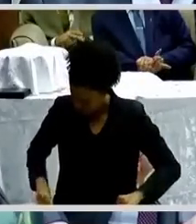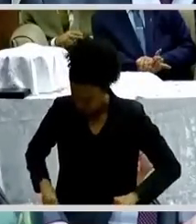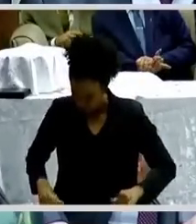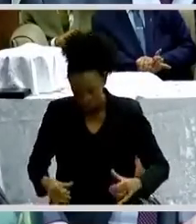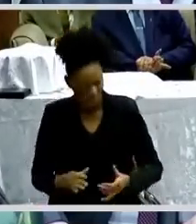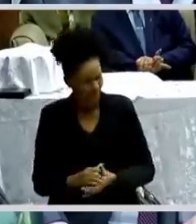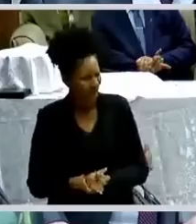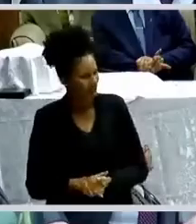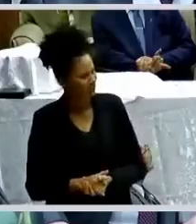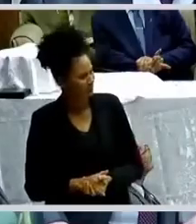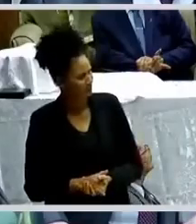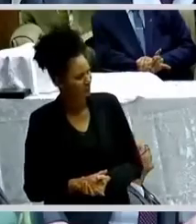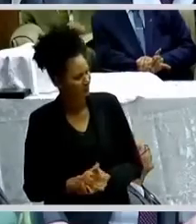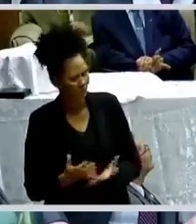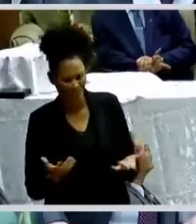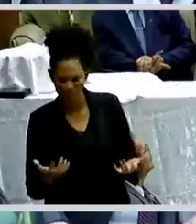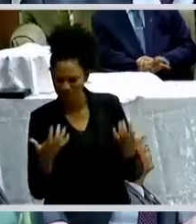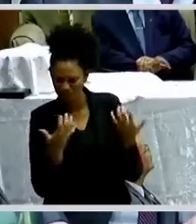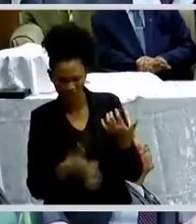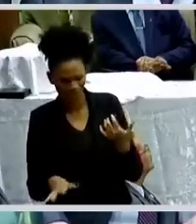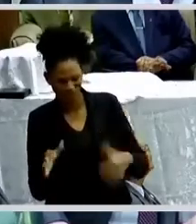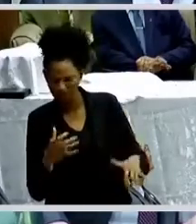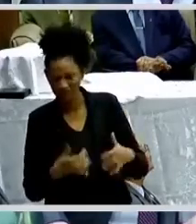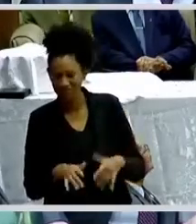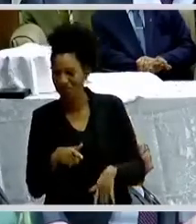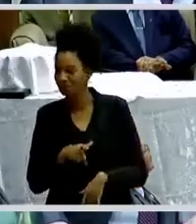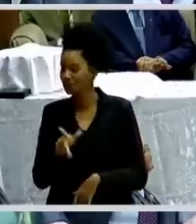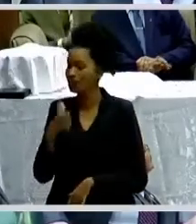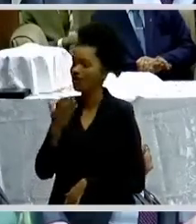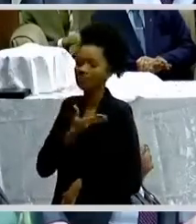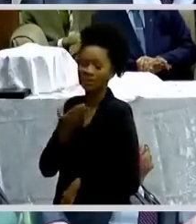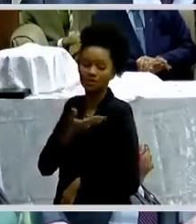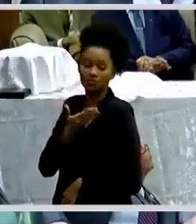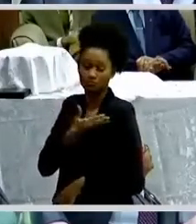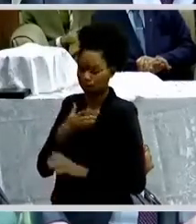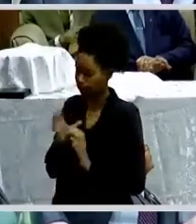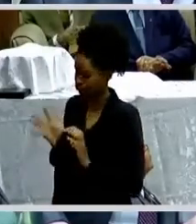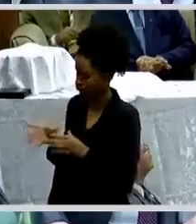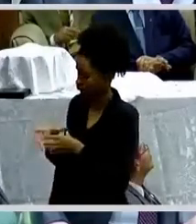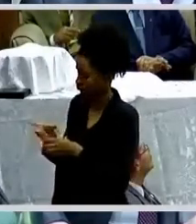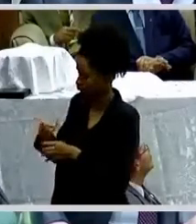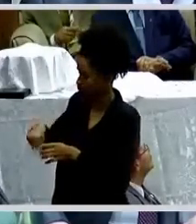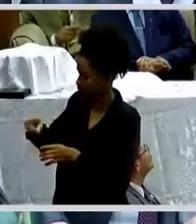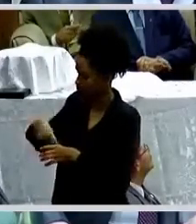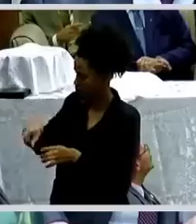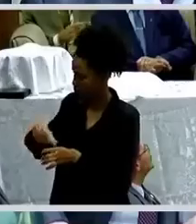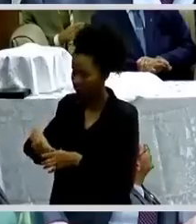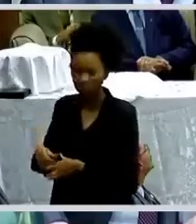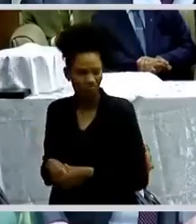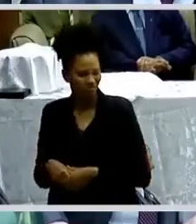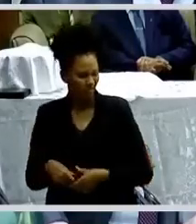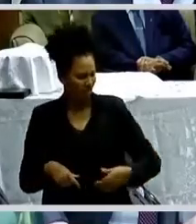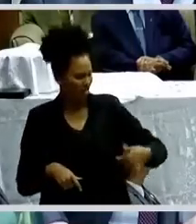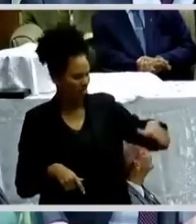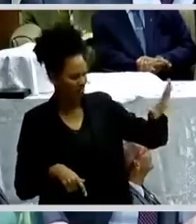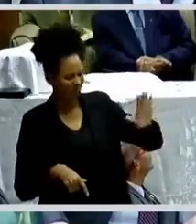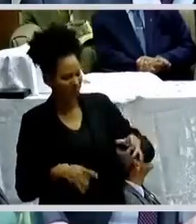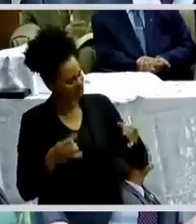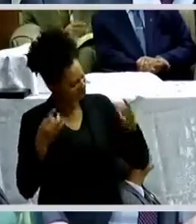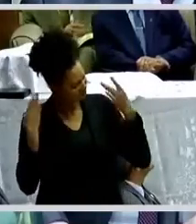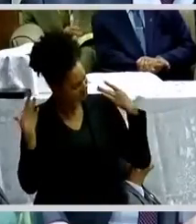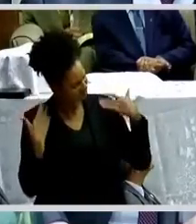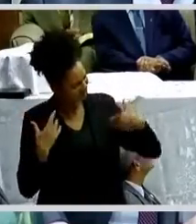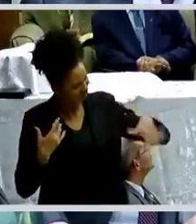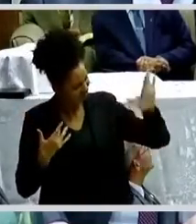disse, não quero dar ouvido. Procurou os amigos da corte. Os amigos da corte disseram, vai dar ouvido ao povo? Não, não dar